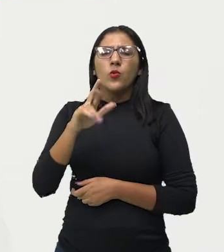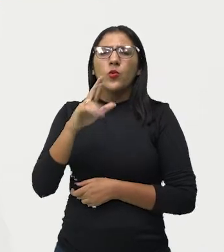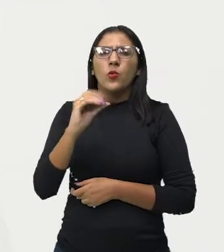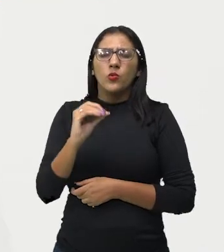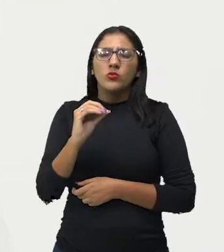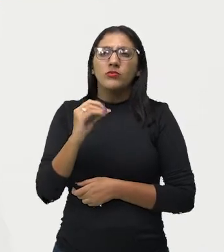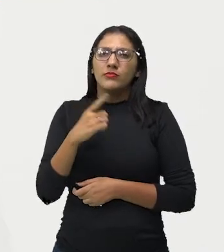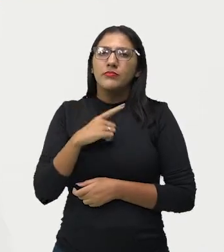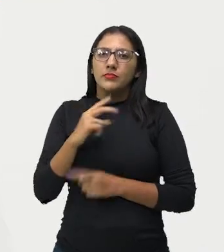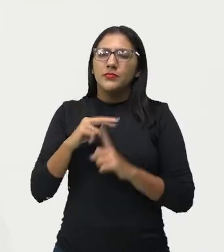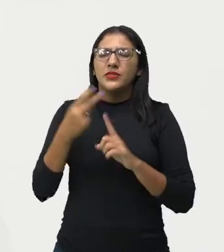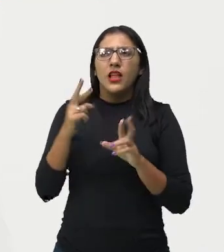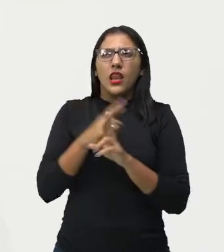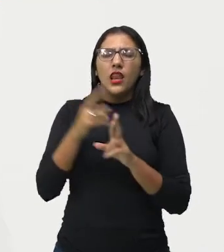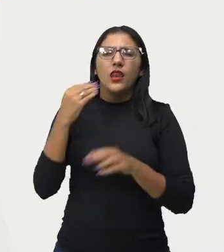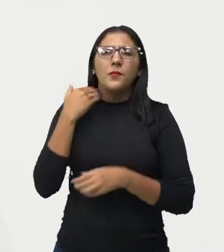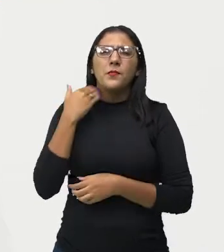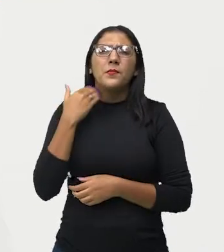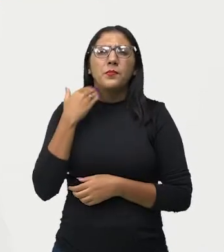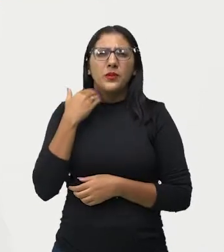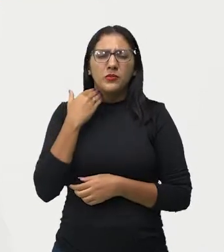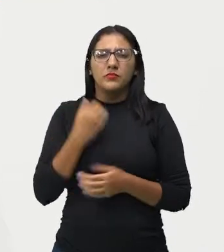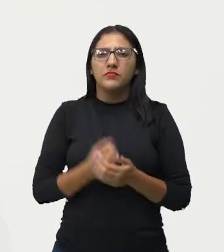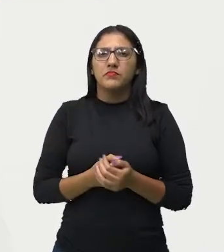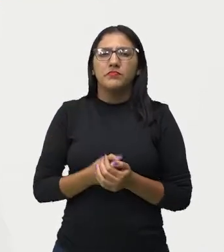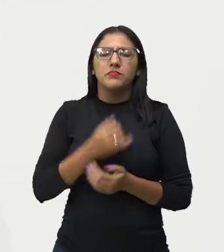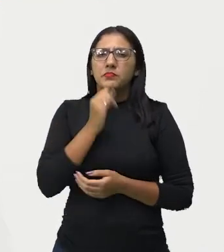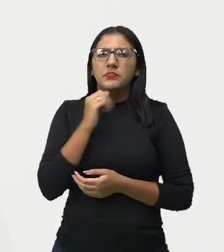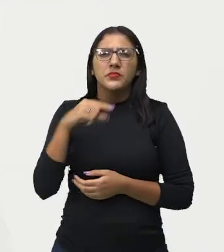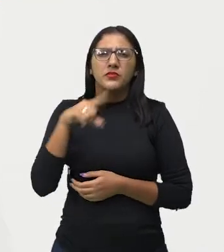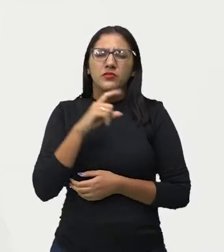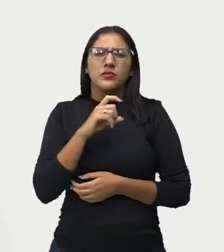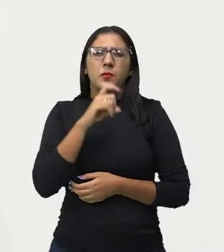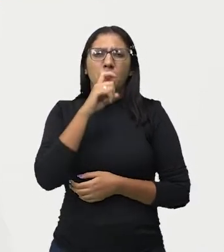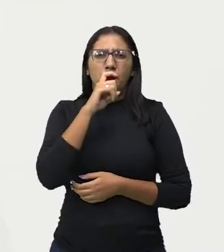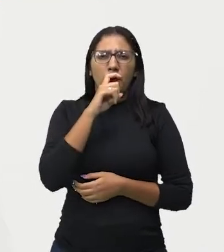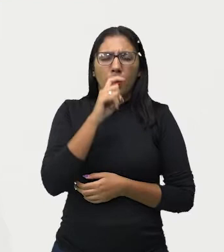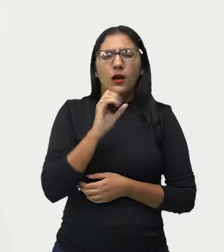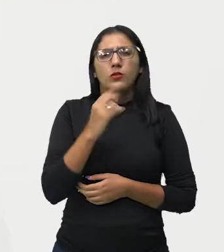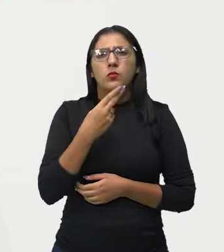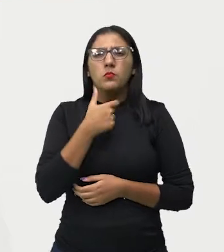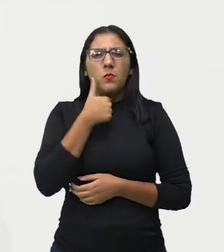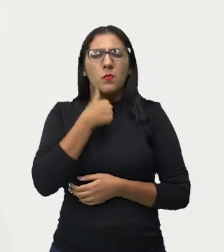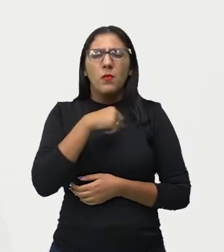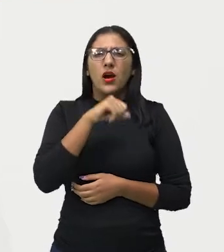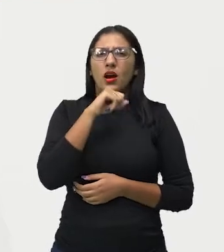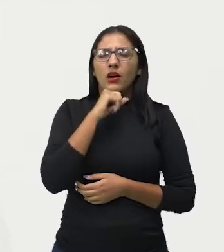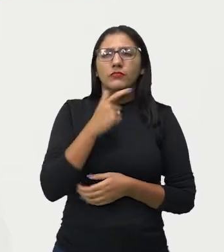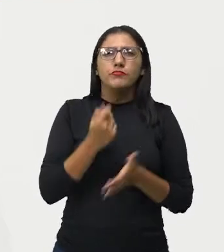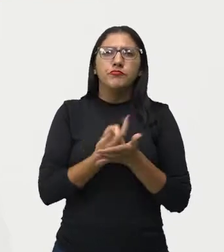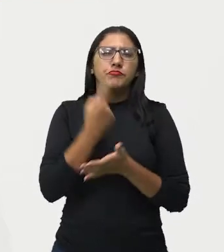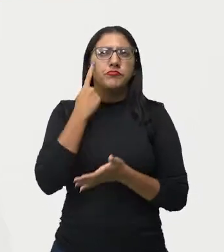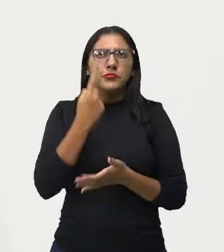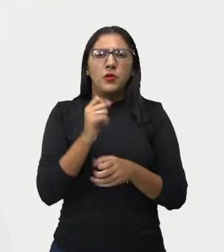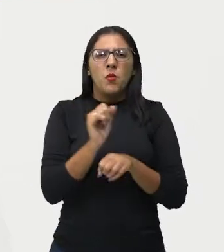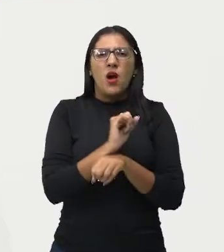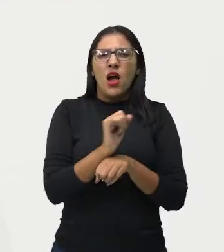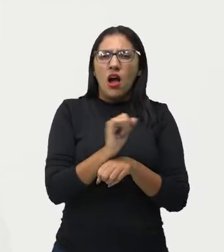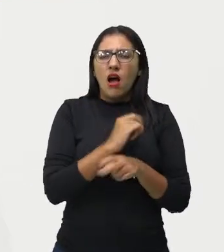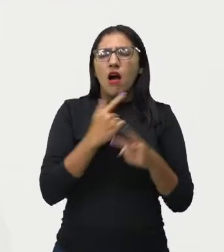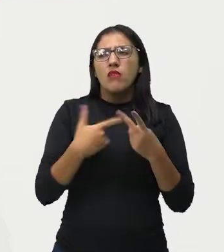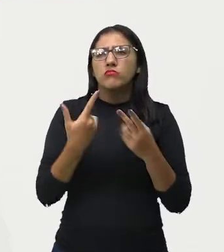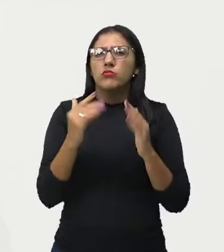aí, você tem aí seus pais, né? Tem a necessidade de comprar um carro, comprar